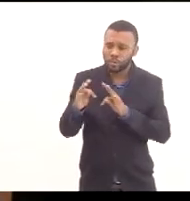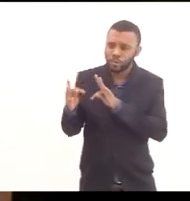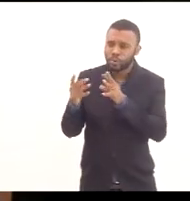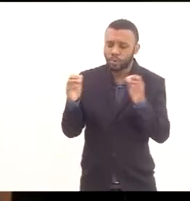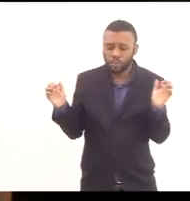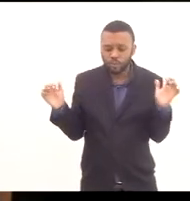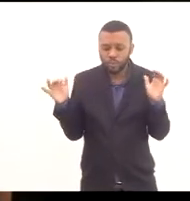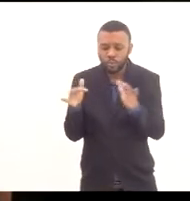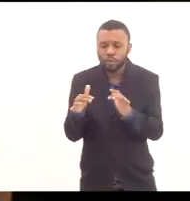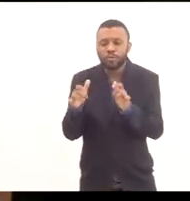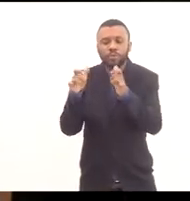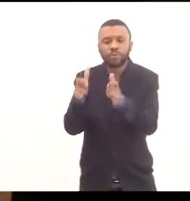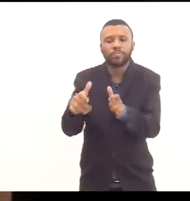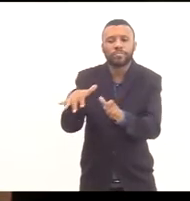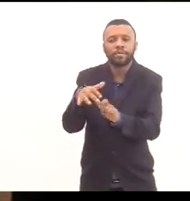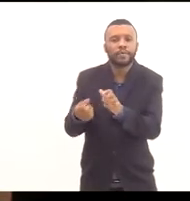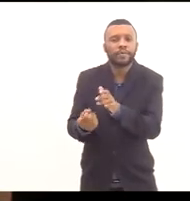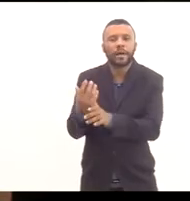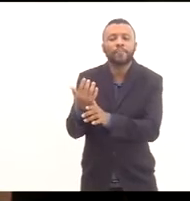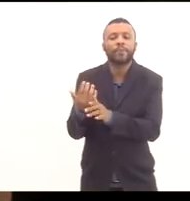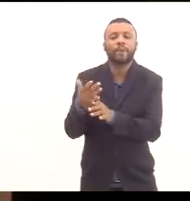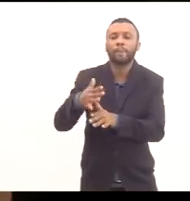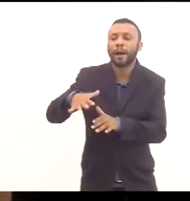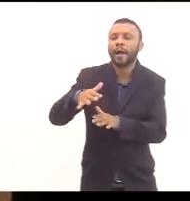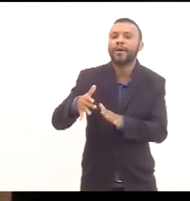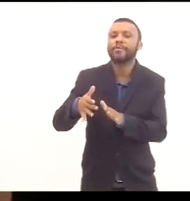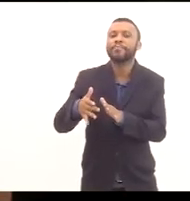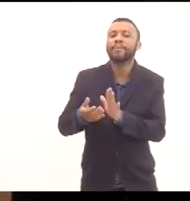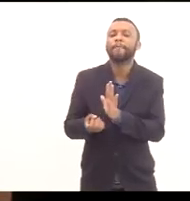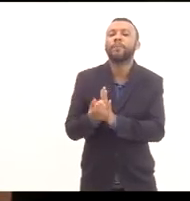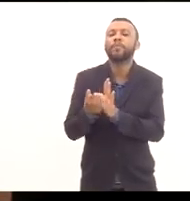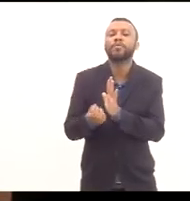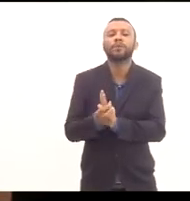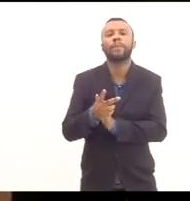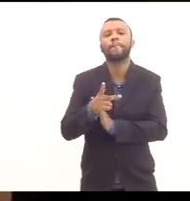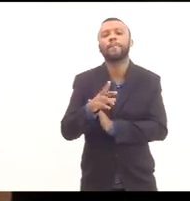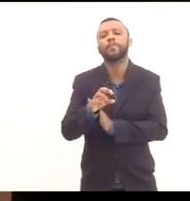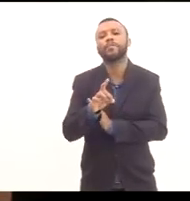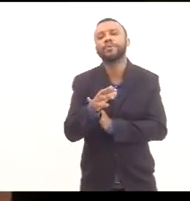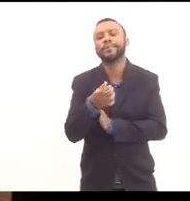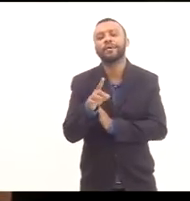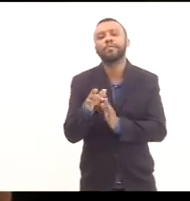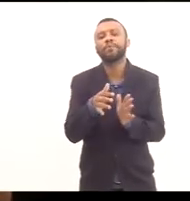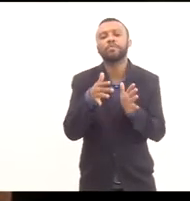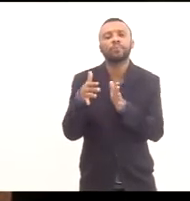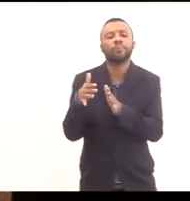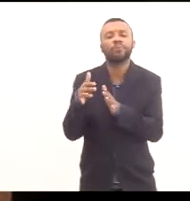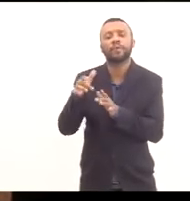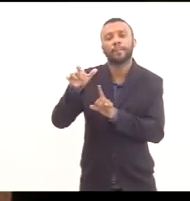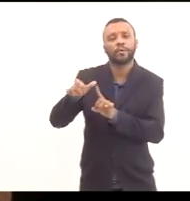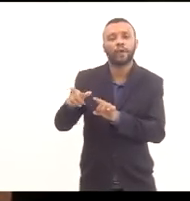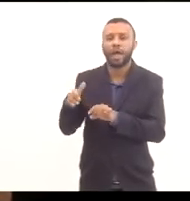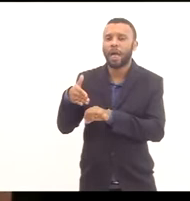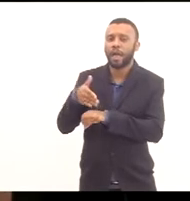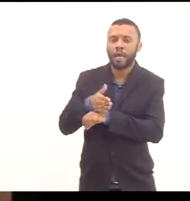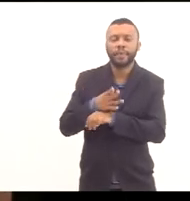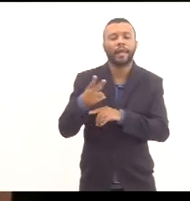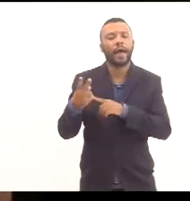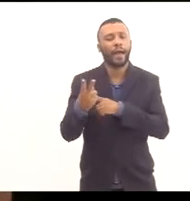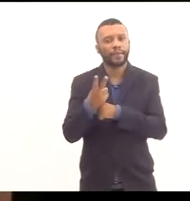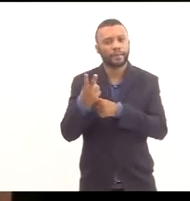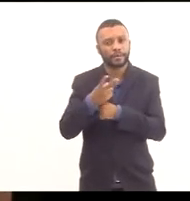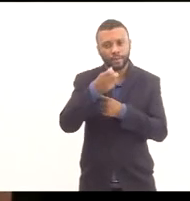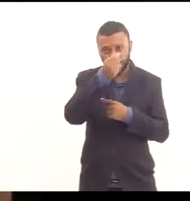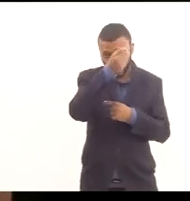queríamos uma linha de produção onde o cidadão entra é é atendido primeiramente para o pelo